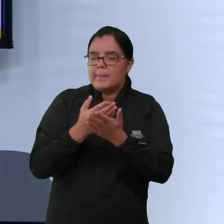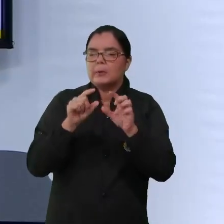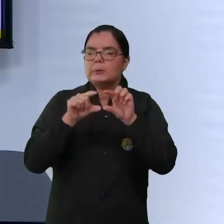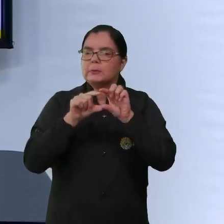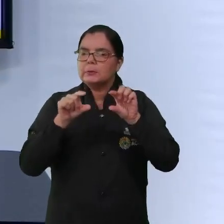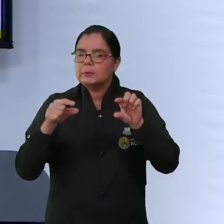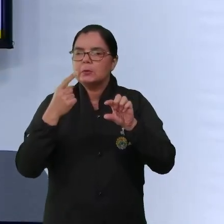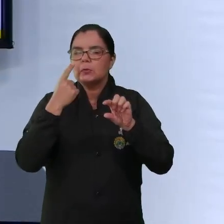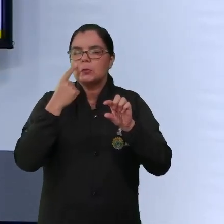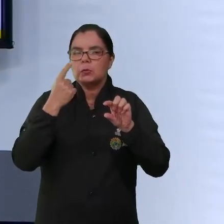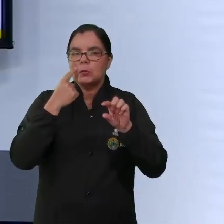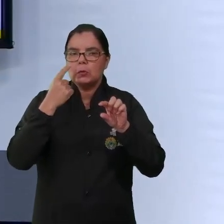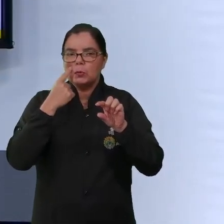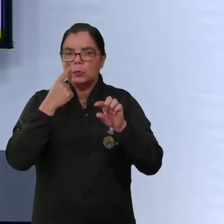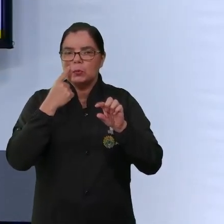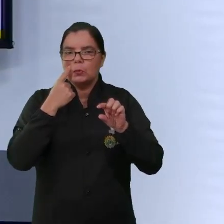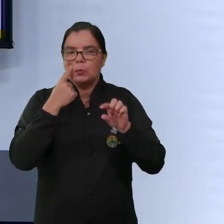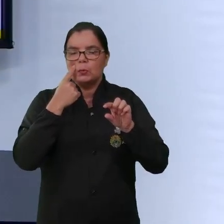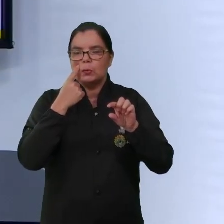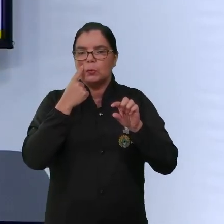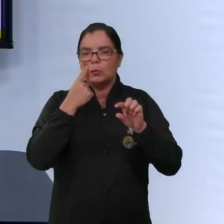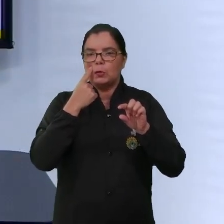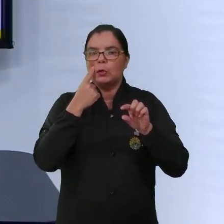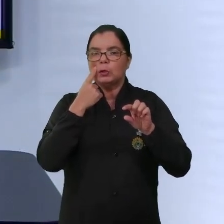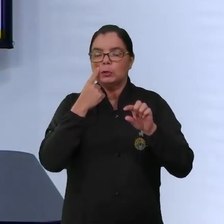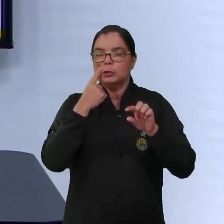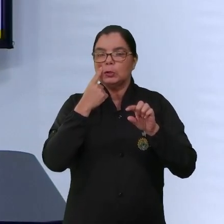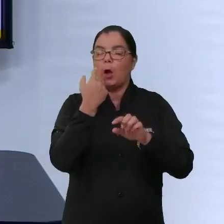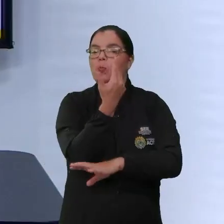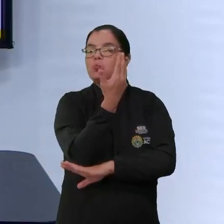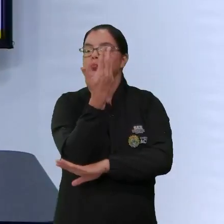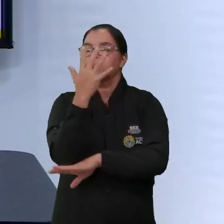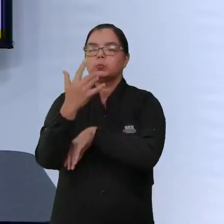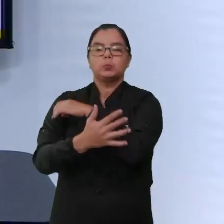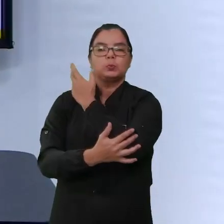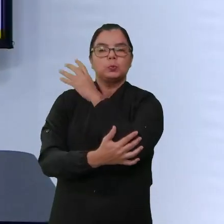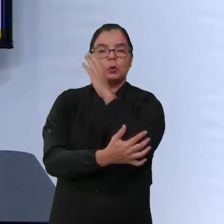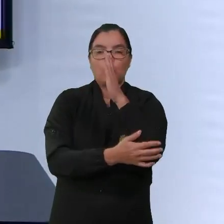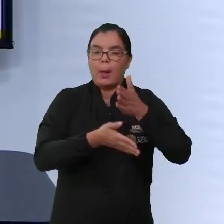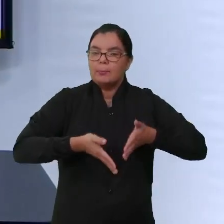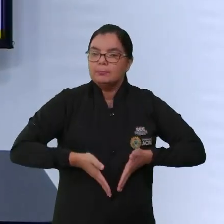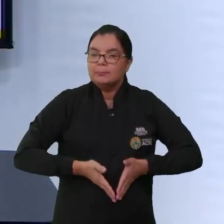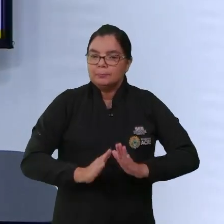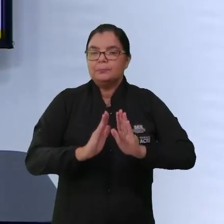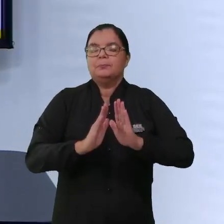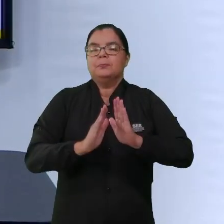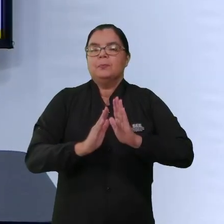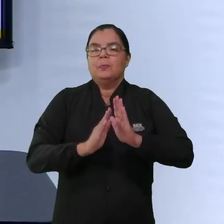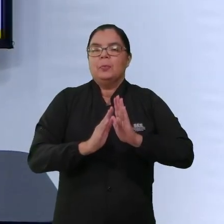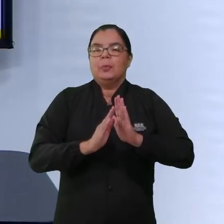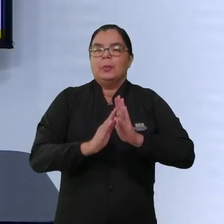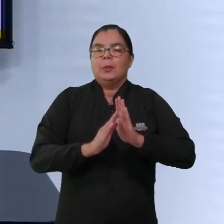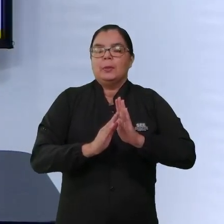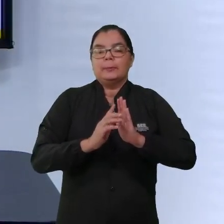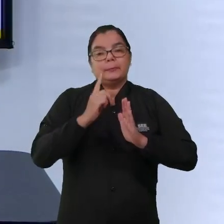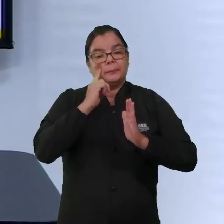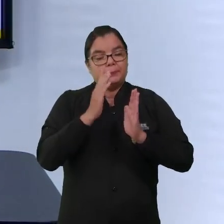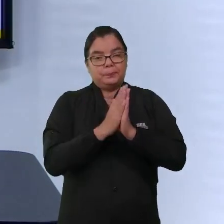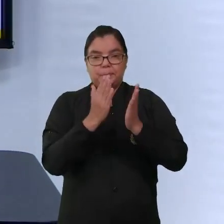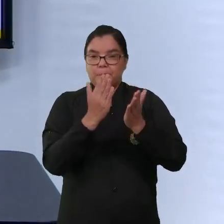a gente observou que no centro do Mato Virgem nasce aí o Macunaíma. Então, lá na